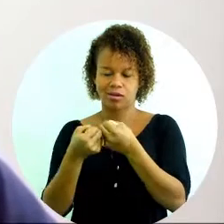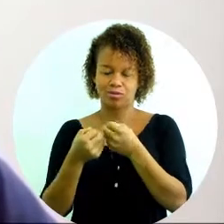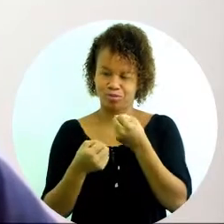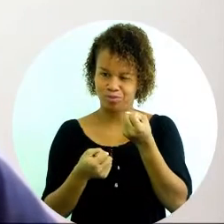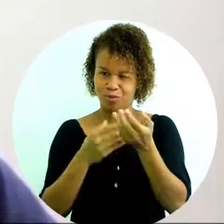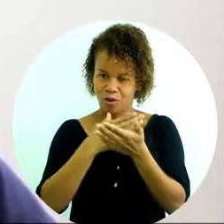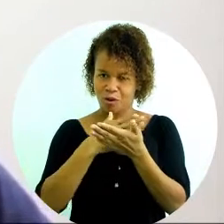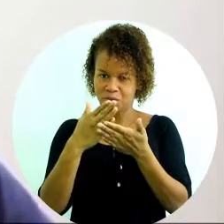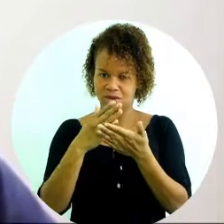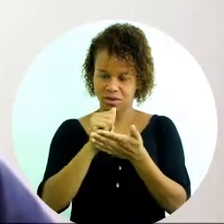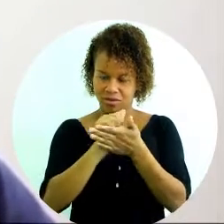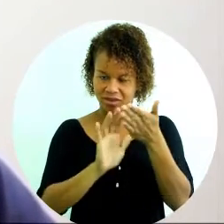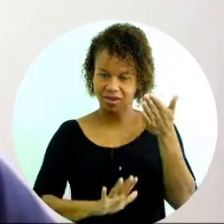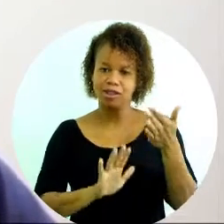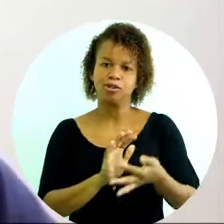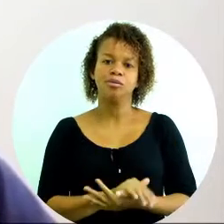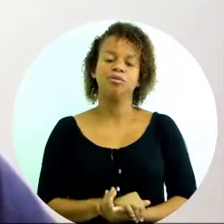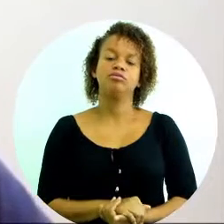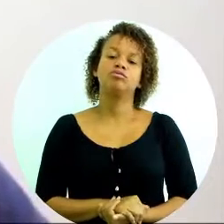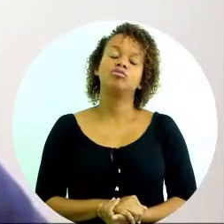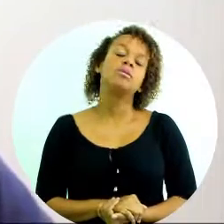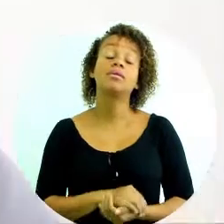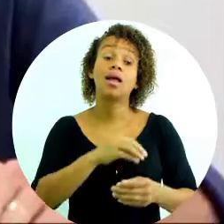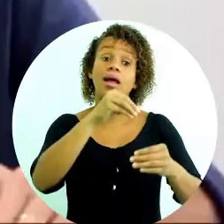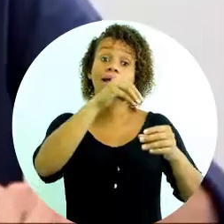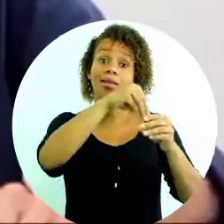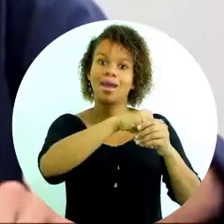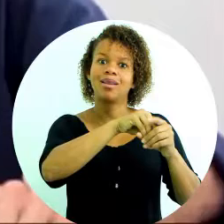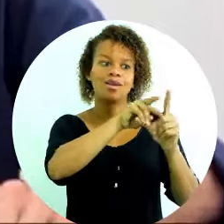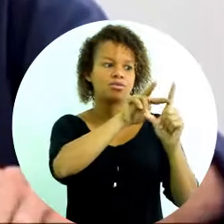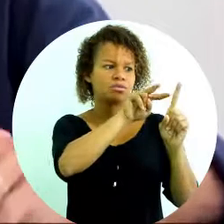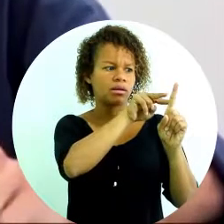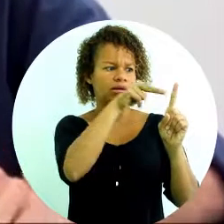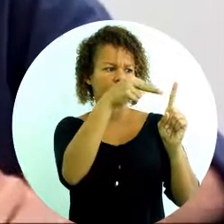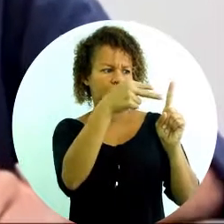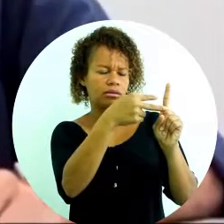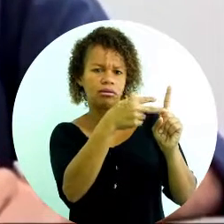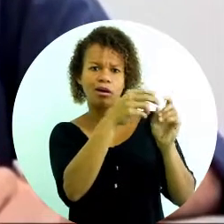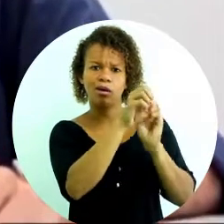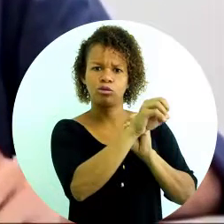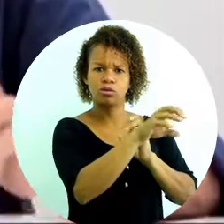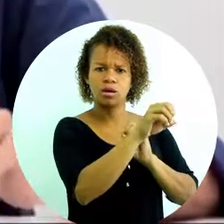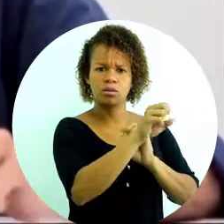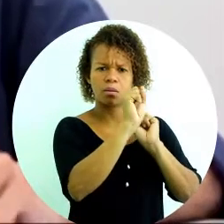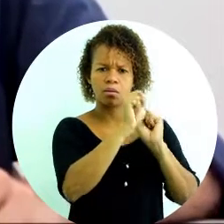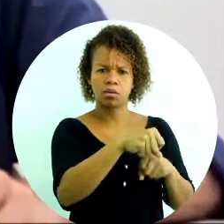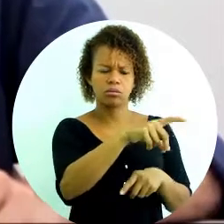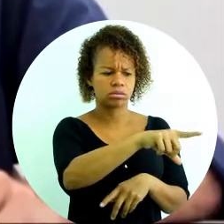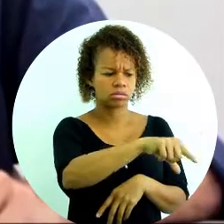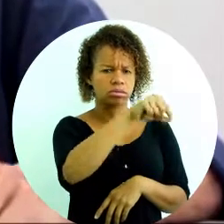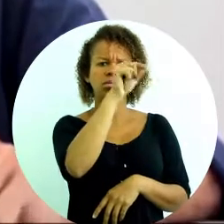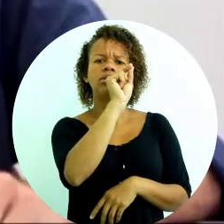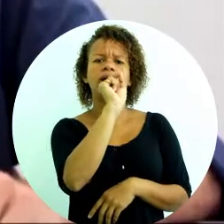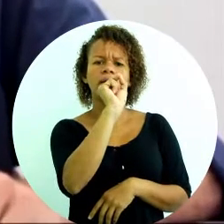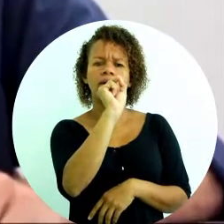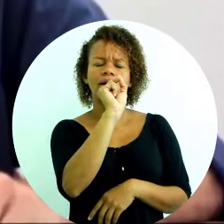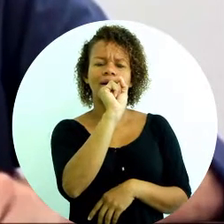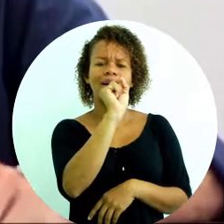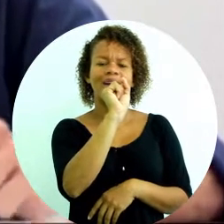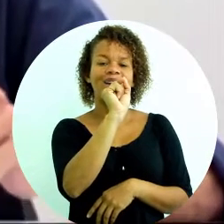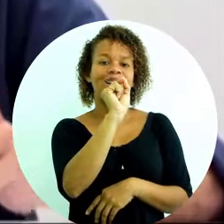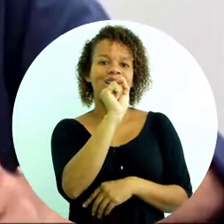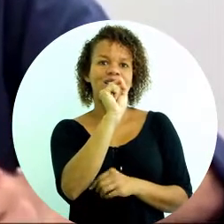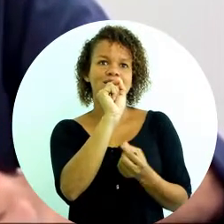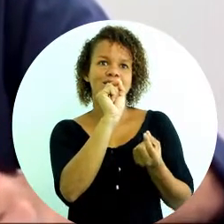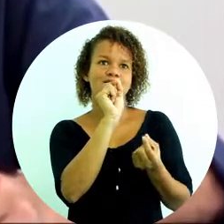nova sociedade. Vamos iniciar nossas atividades? Dentro da perspectiva crítica de educação, podemos destacar a